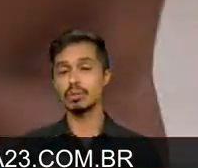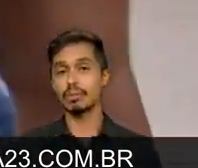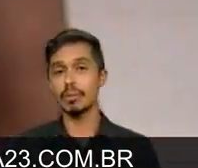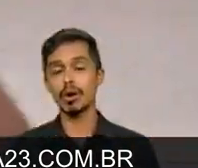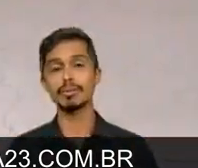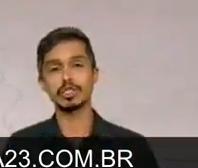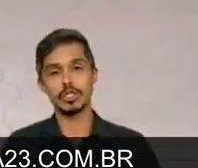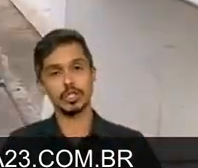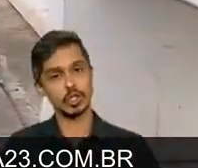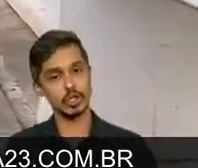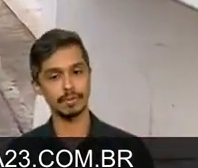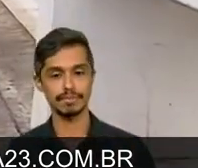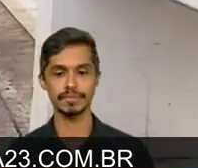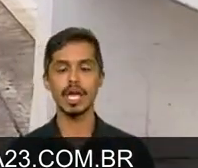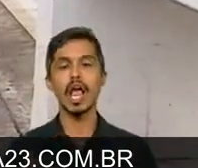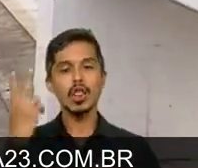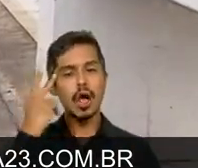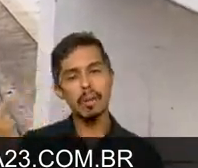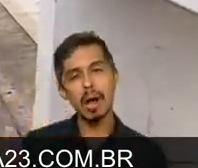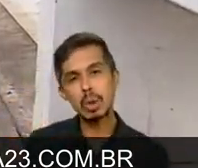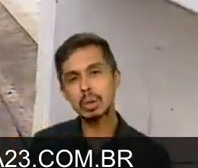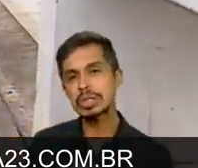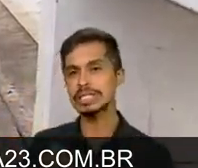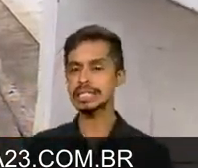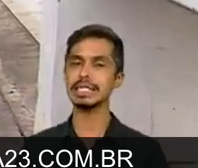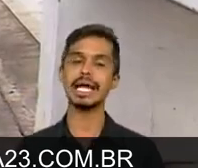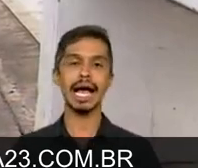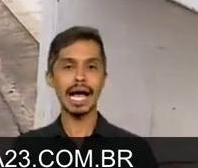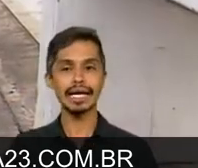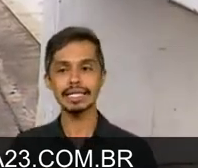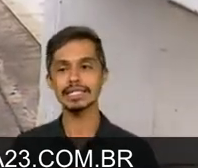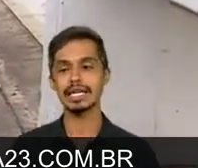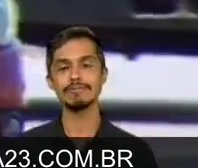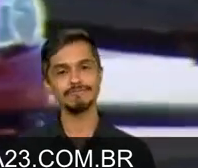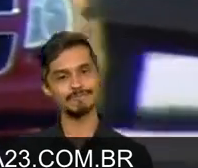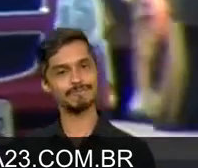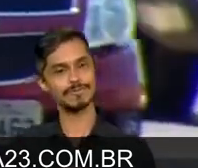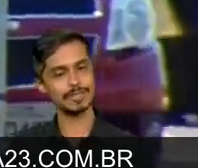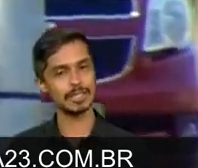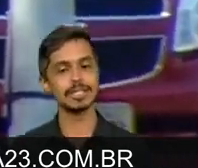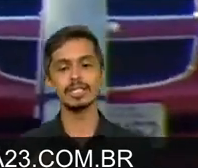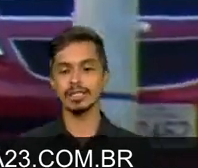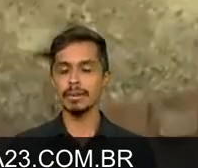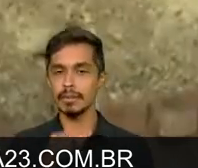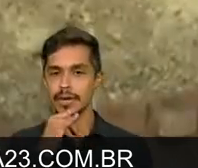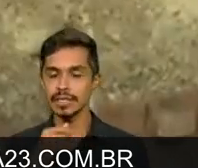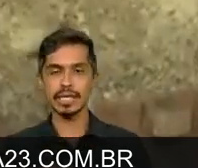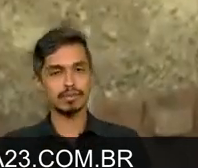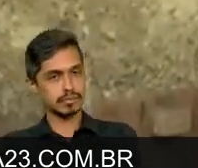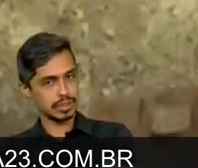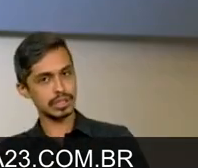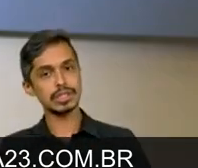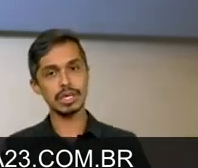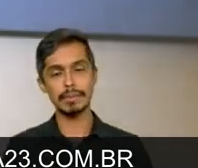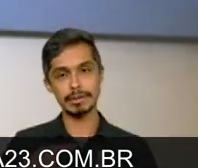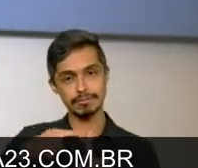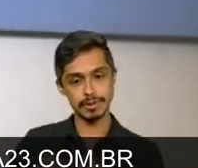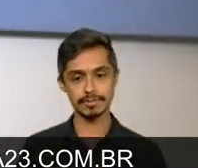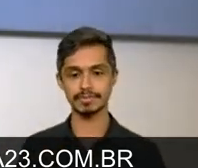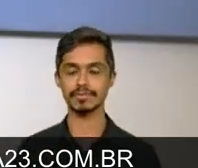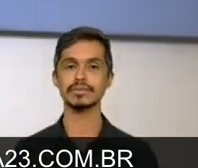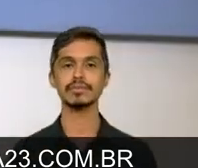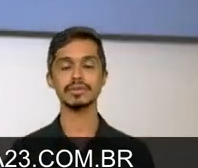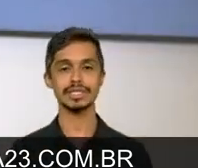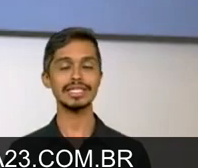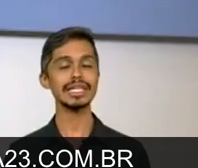na fase da menopausa, mas outras questões também favorecem a incontinência, como a obesidade e a gestação. Incontinência urinária, que